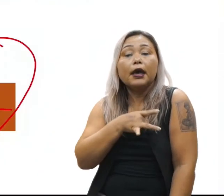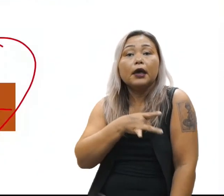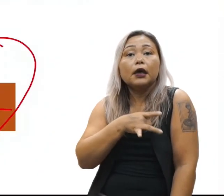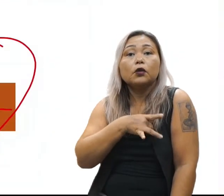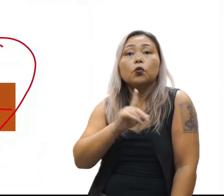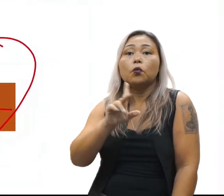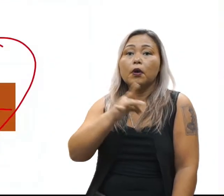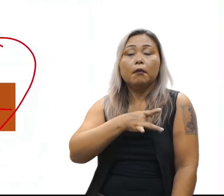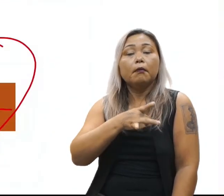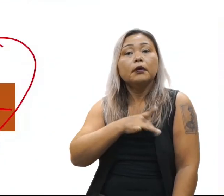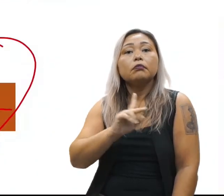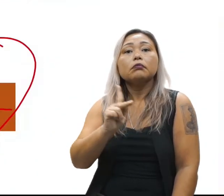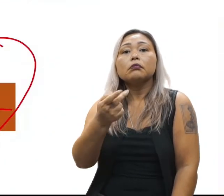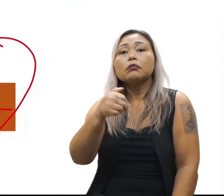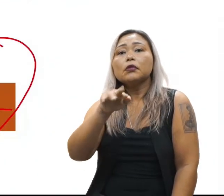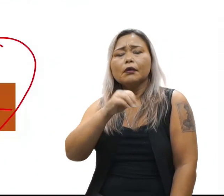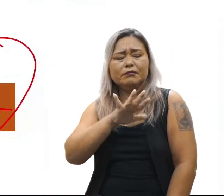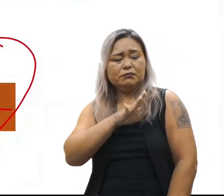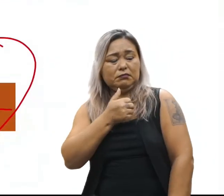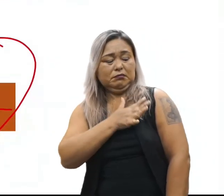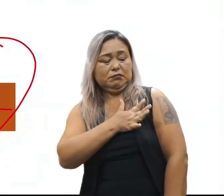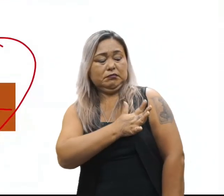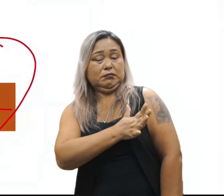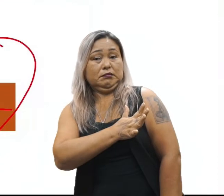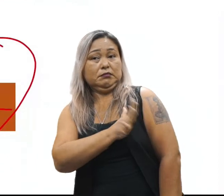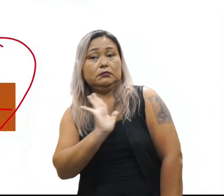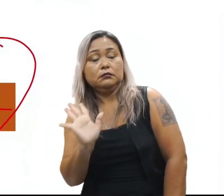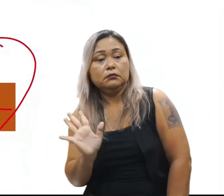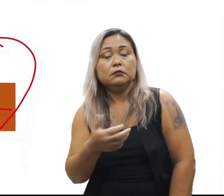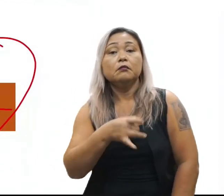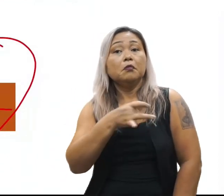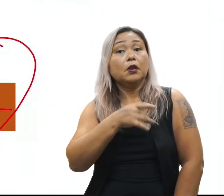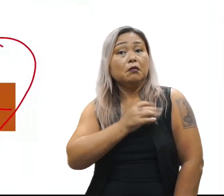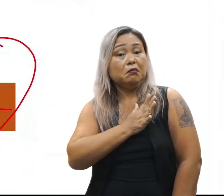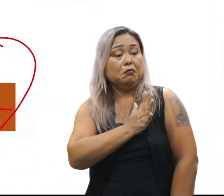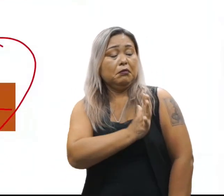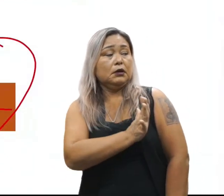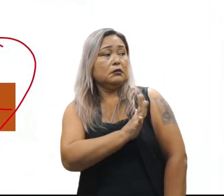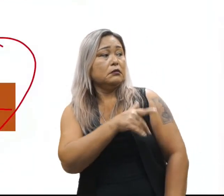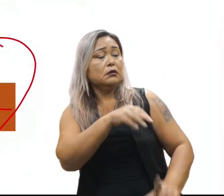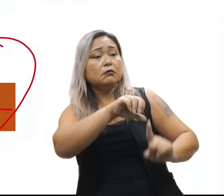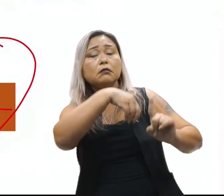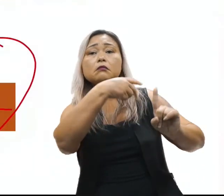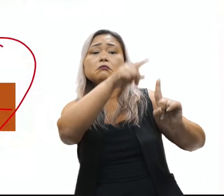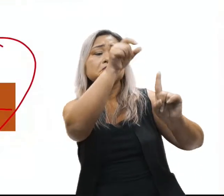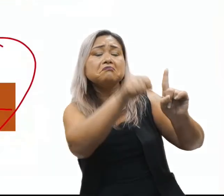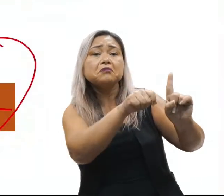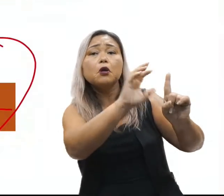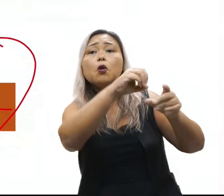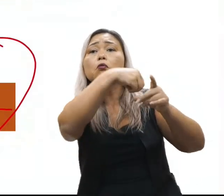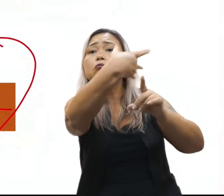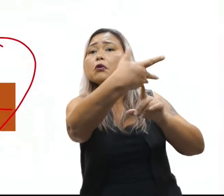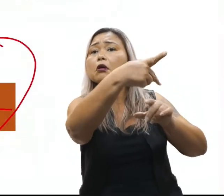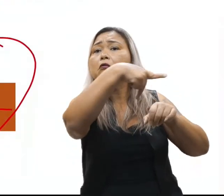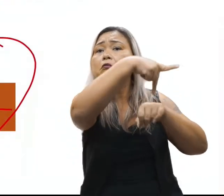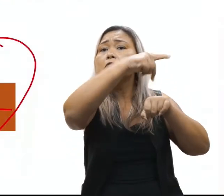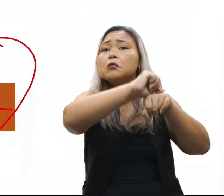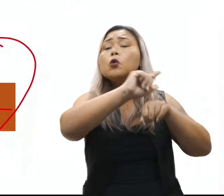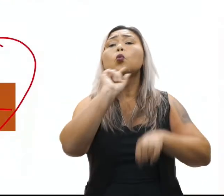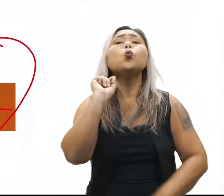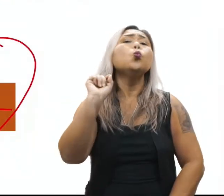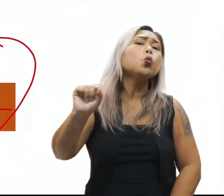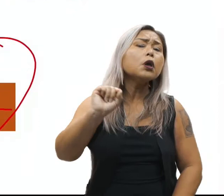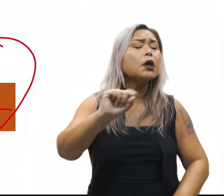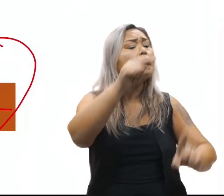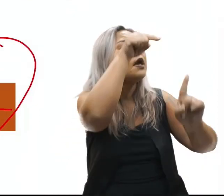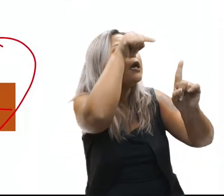medo, repulsa, tá? Então, medo do estrangeiro. Mas que é esse estrangeiro?